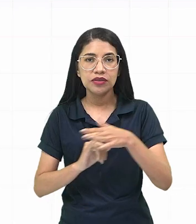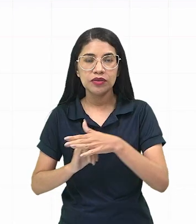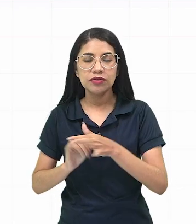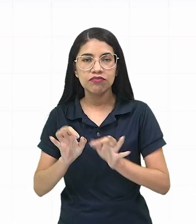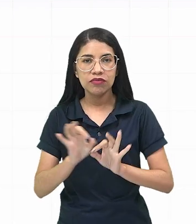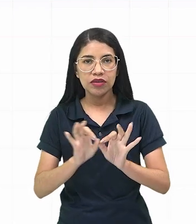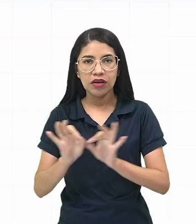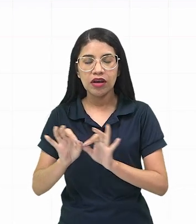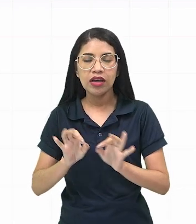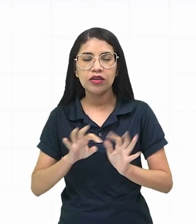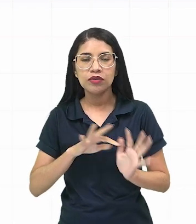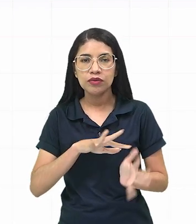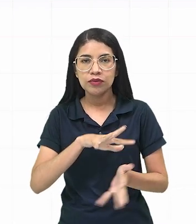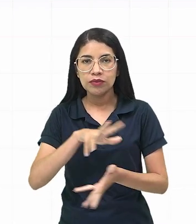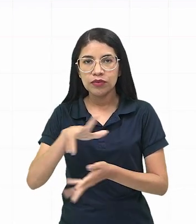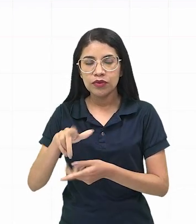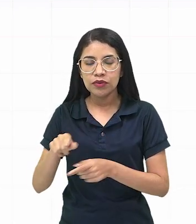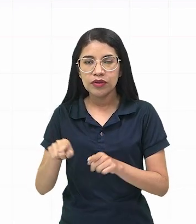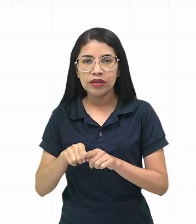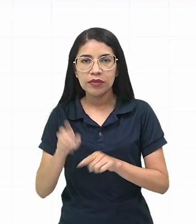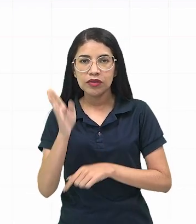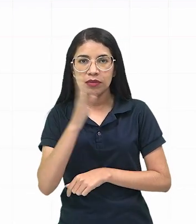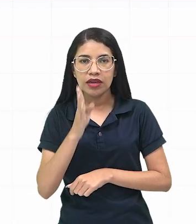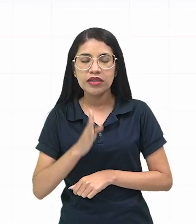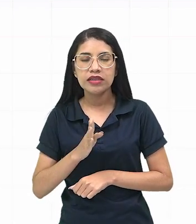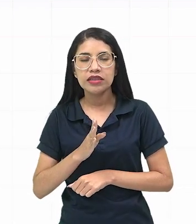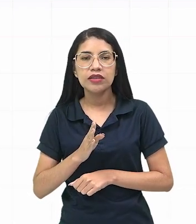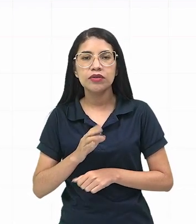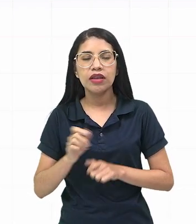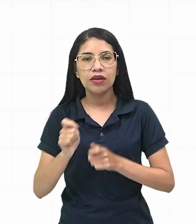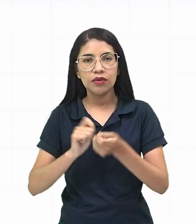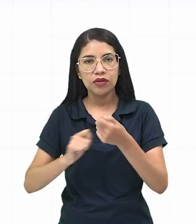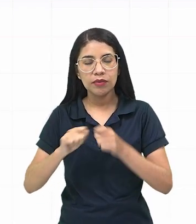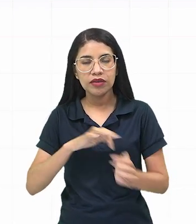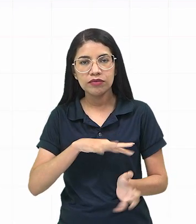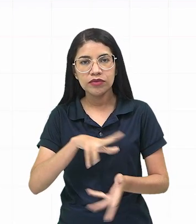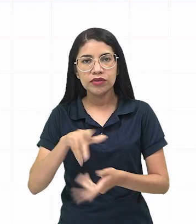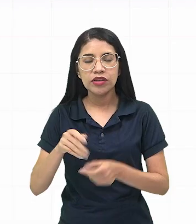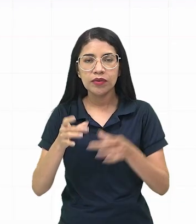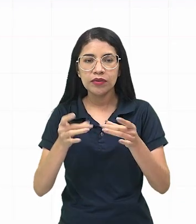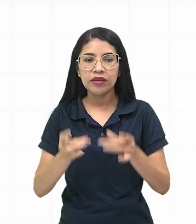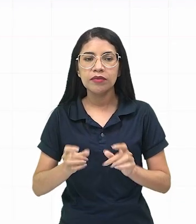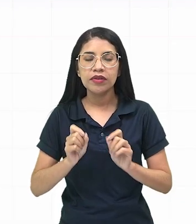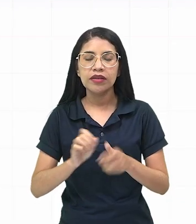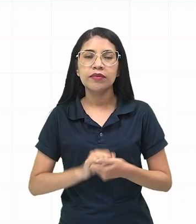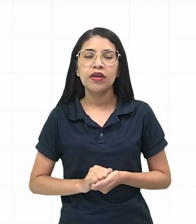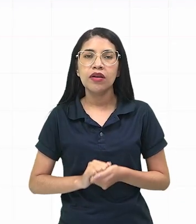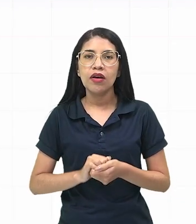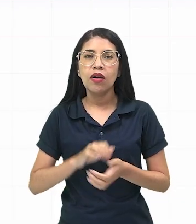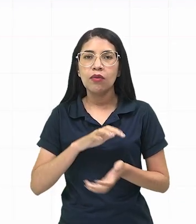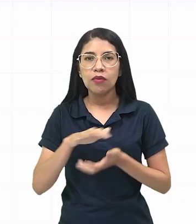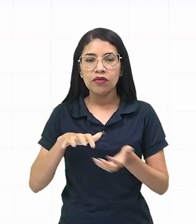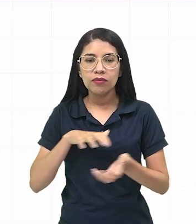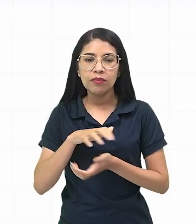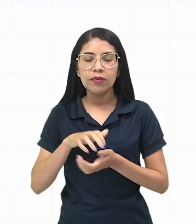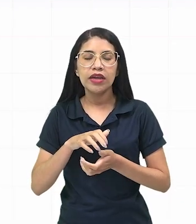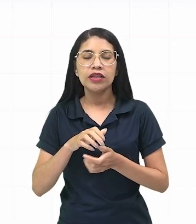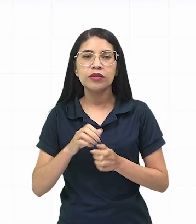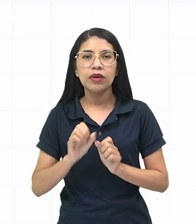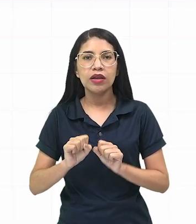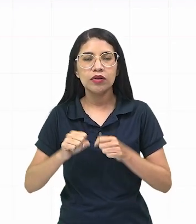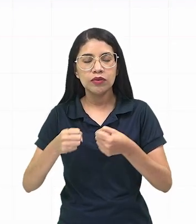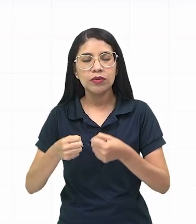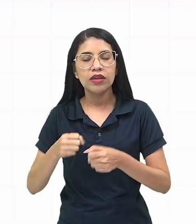organismos internacionais e do Brasil na ordem econômica mundial. No detalhamento, movimentos pela terra na América